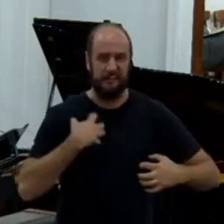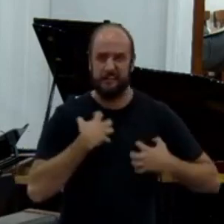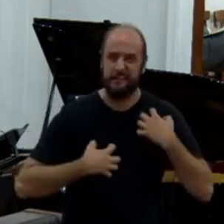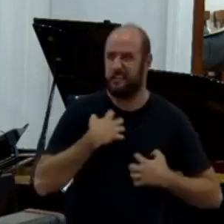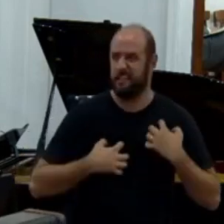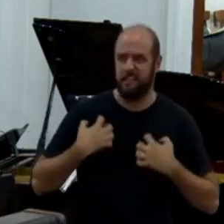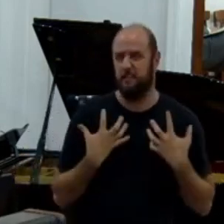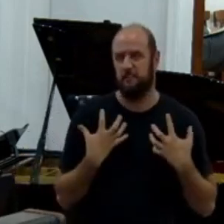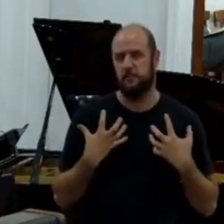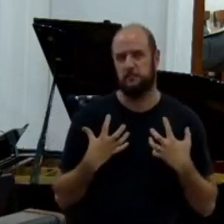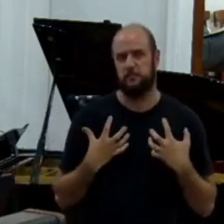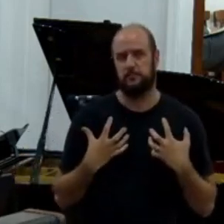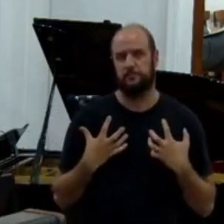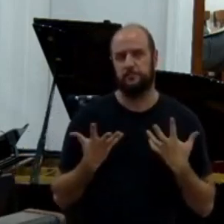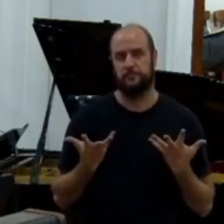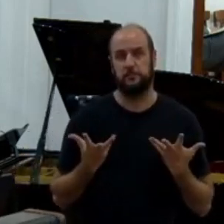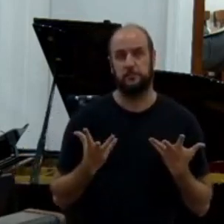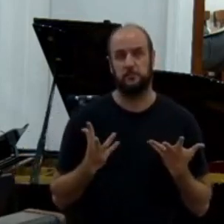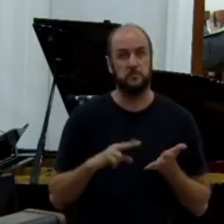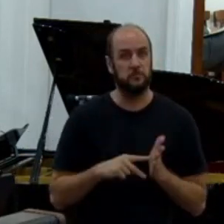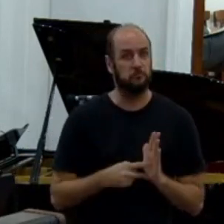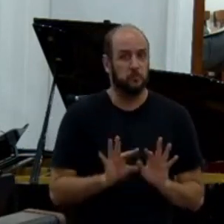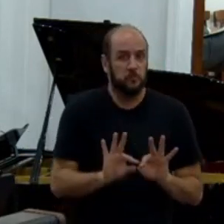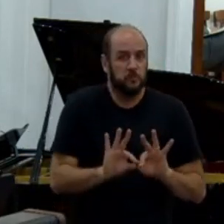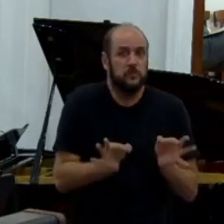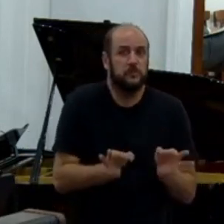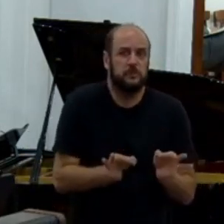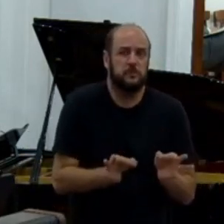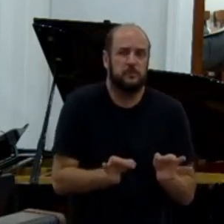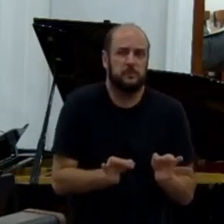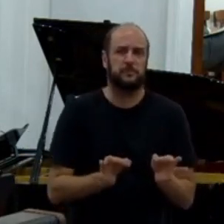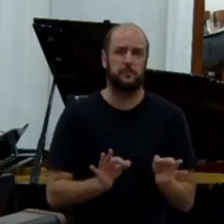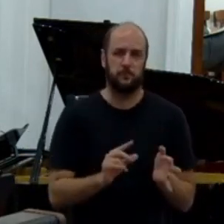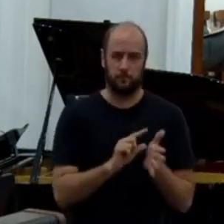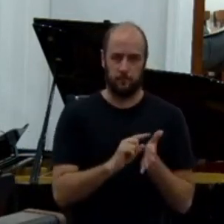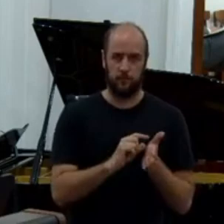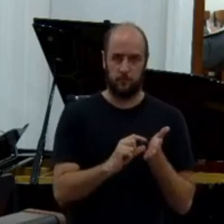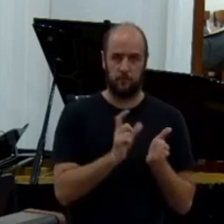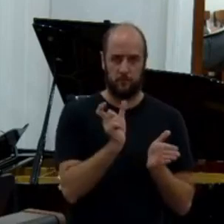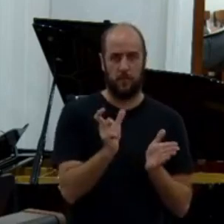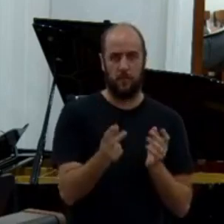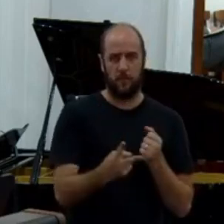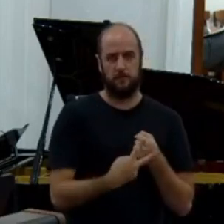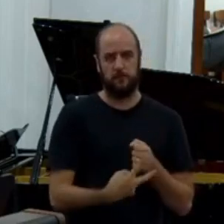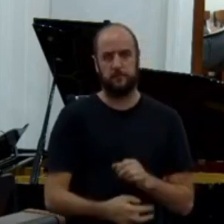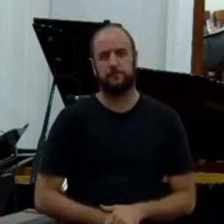aflito. Este é o sentido simples, básico deste verbo.